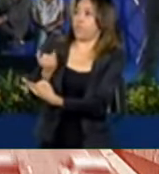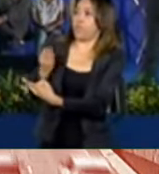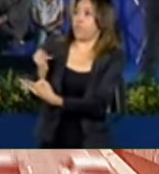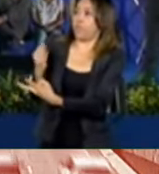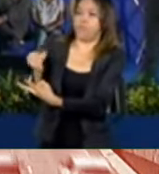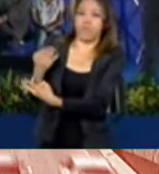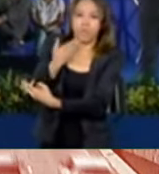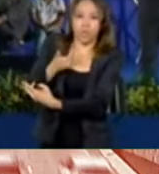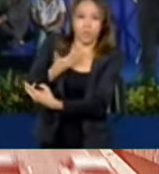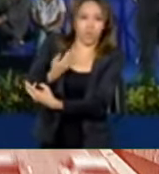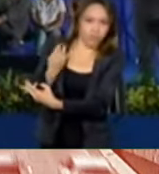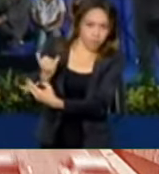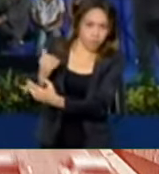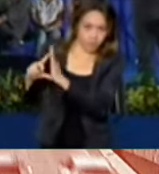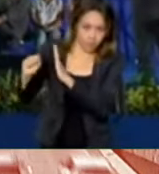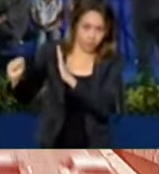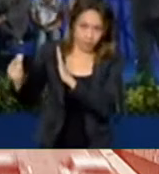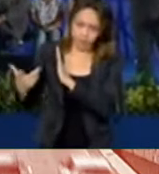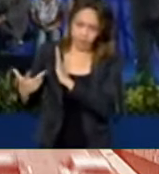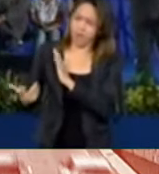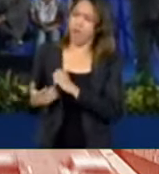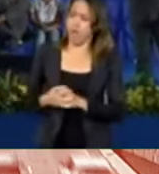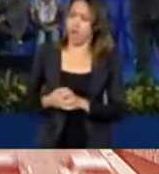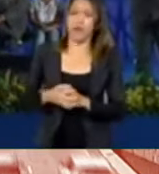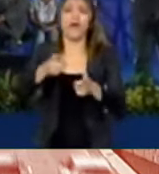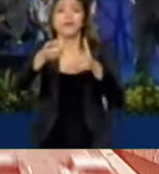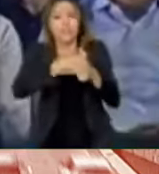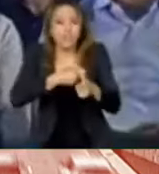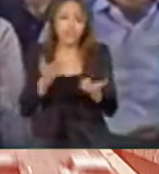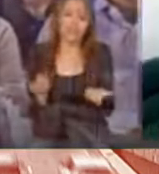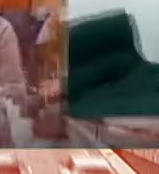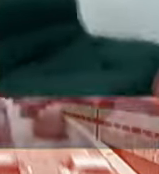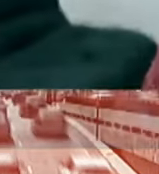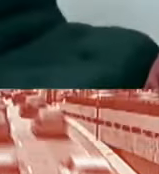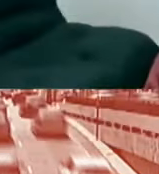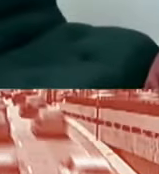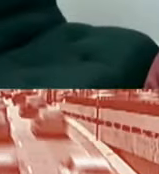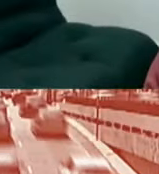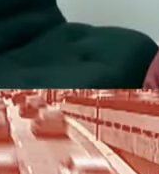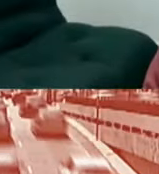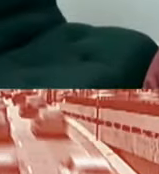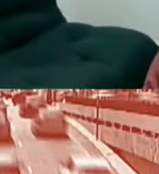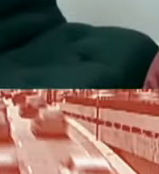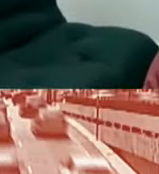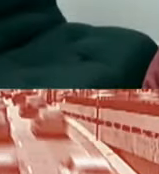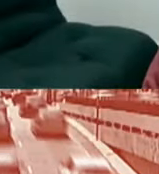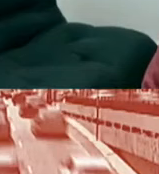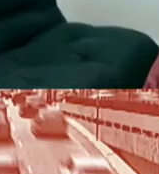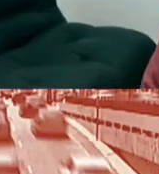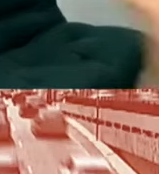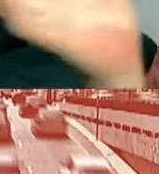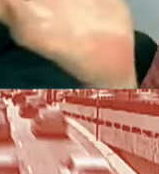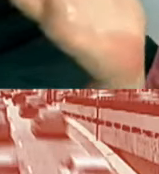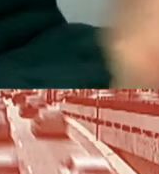virar pinico amanhã. Tá, eu ouvi. Tomara que, inclusive, de uma forma assim indireta, Lula traga essa questão da vacinação,